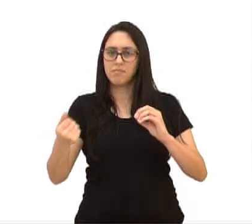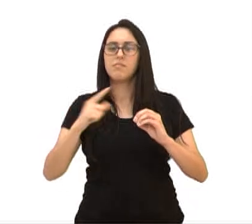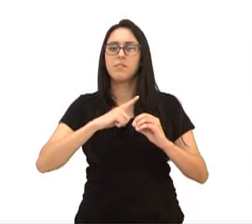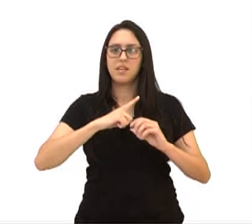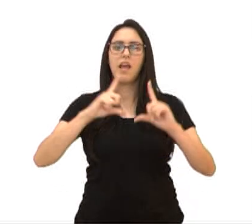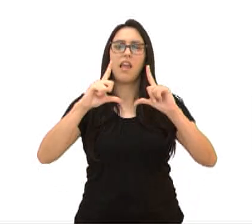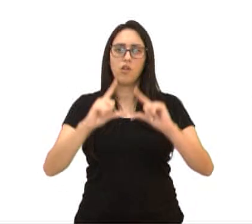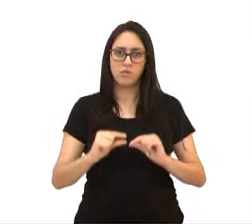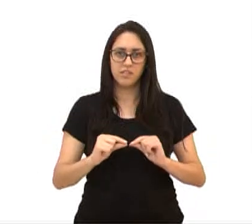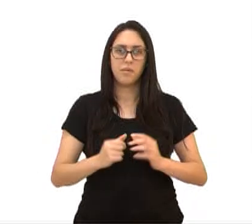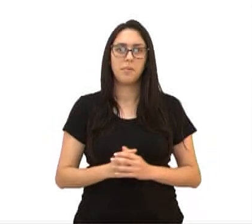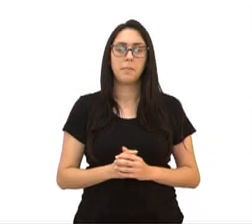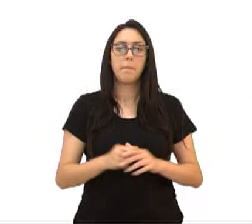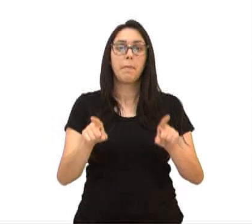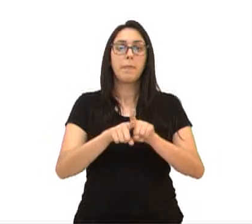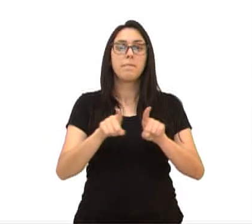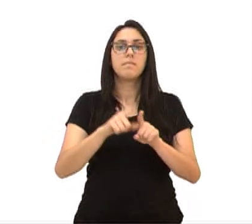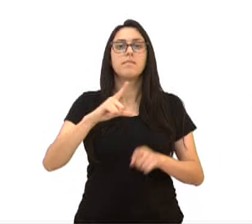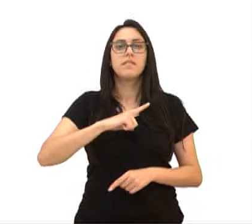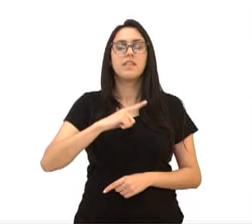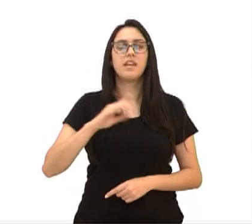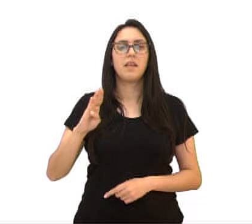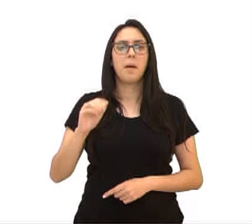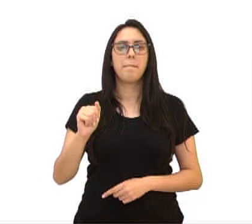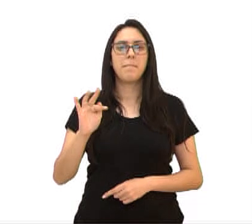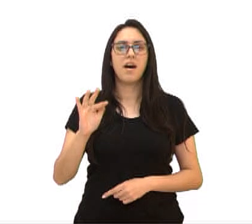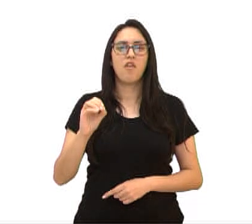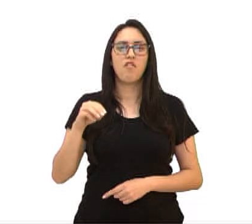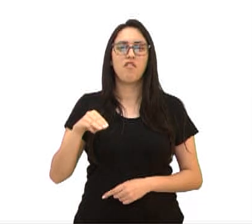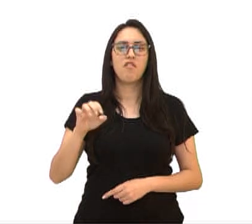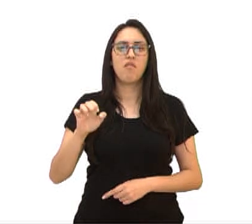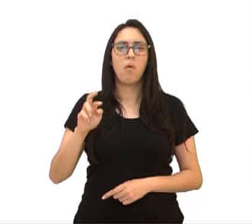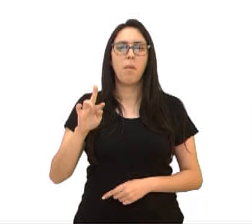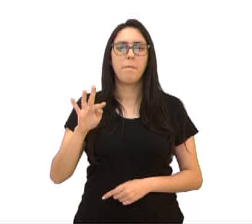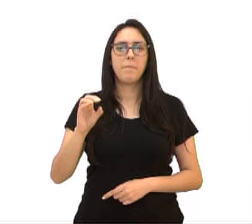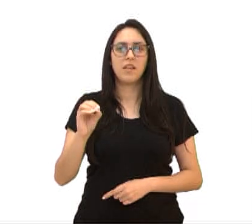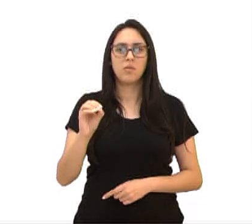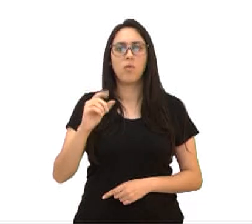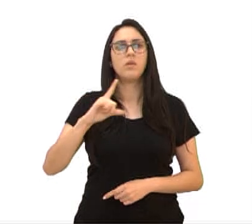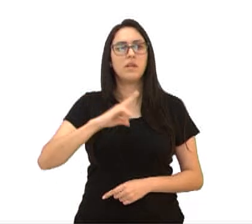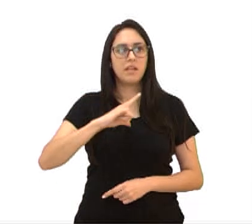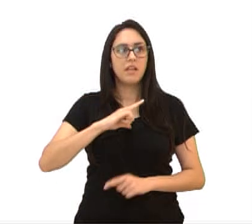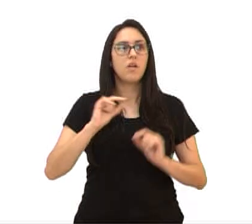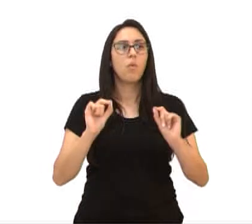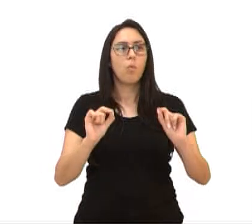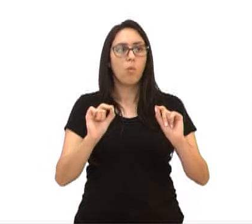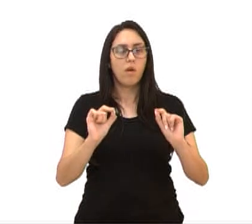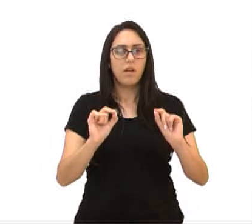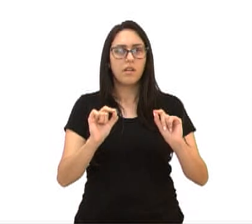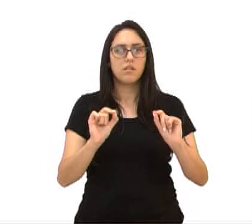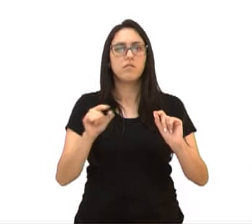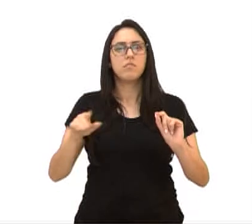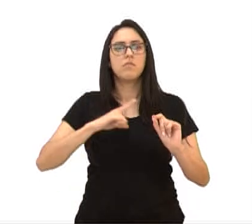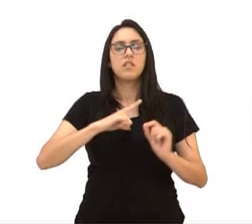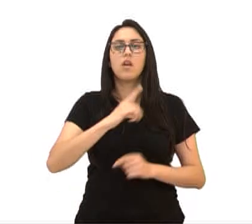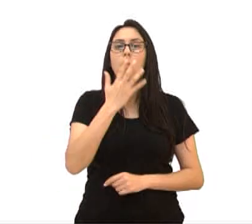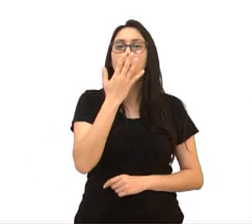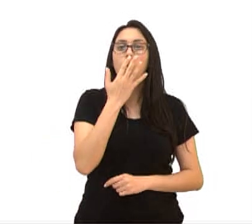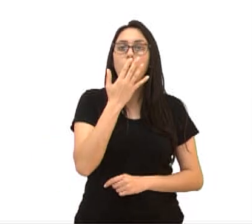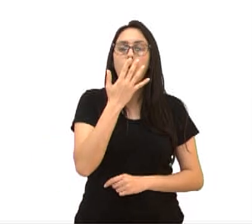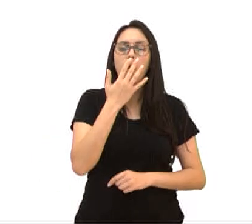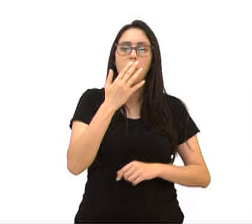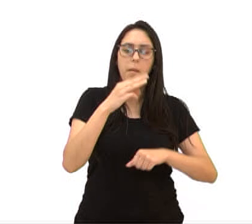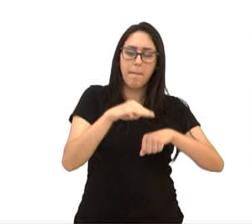redução. E aí nós temos o bafômetro, aonde eu tenho que o cromo, ele vai de uma coloração